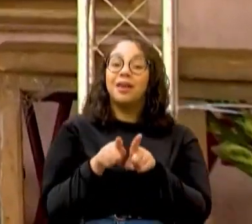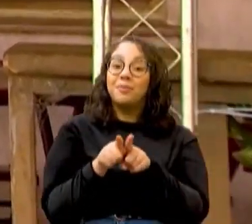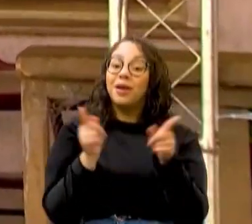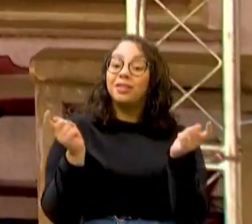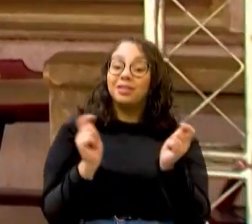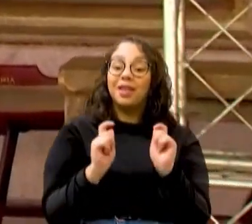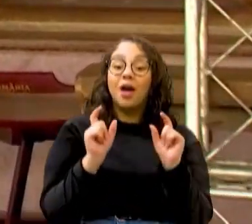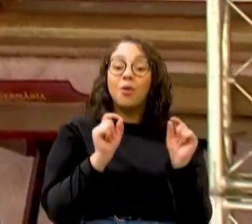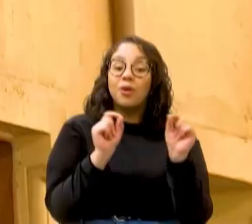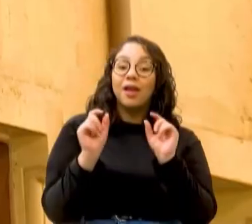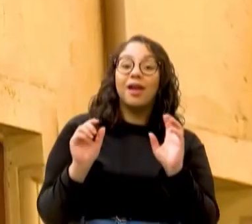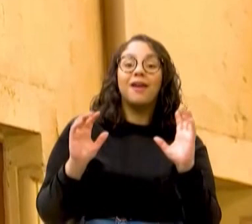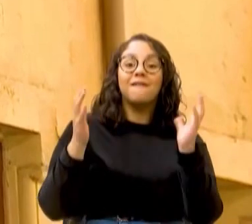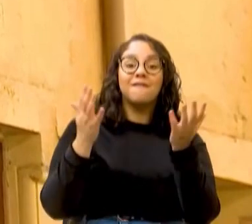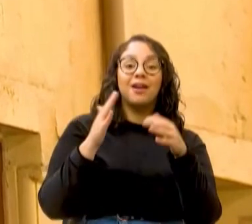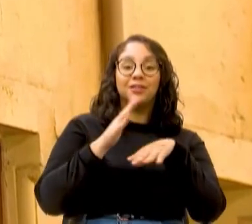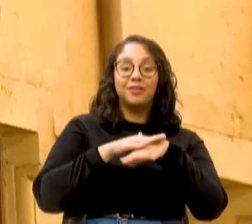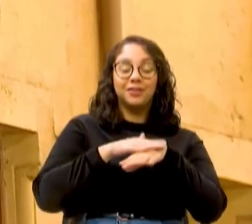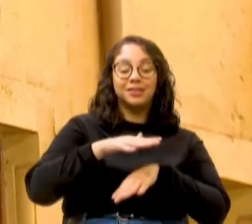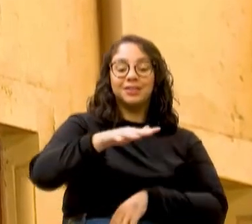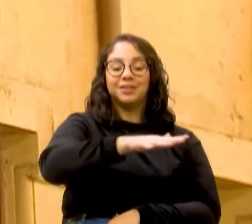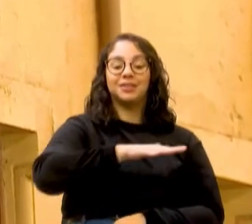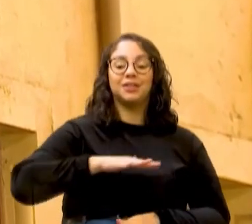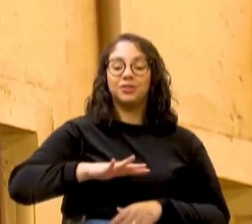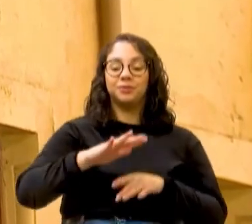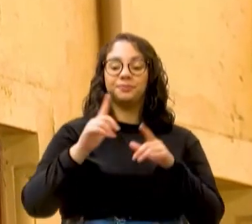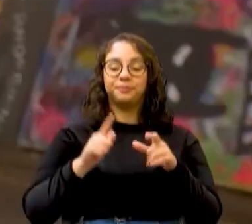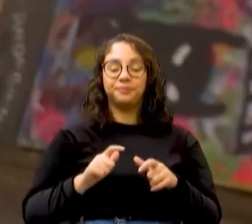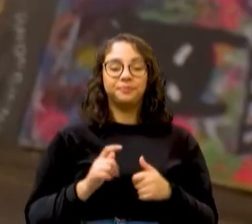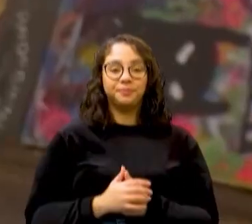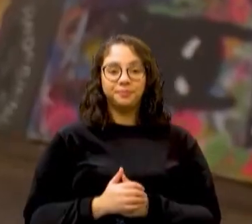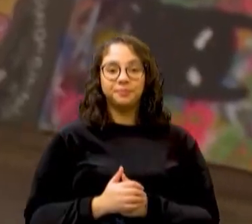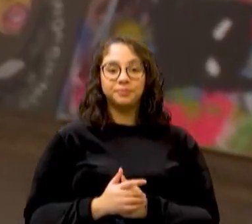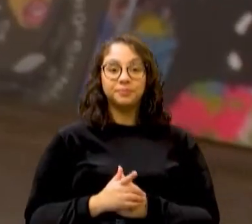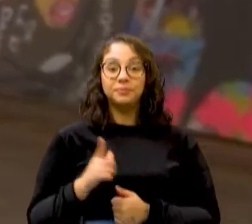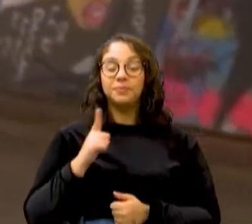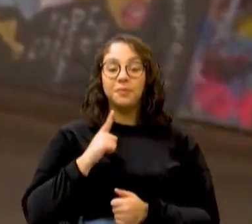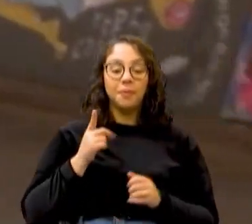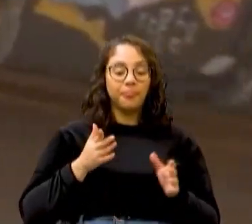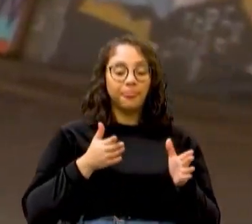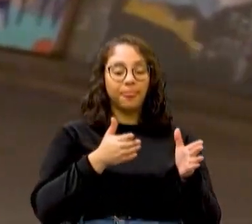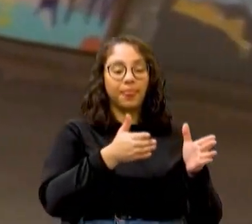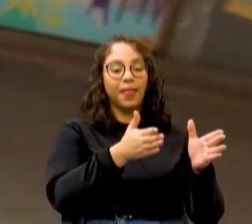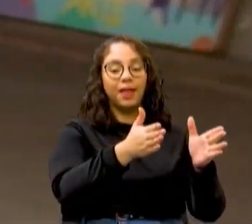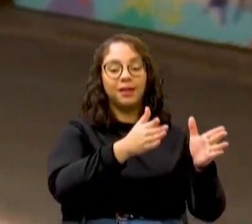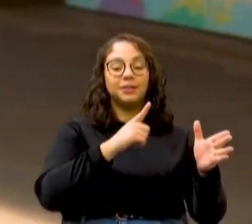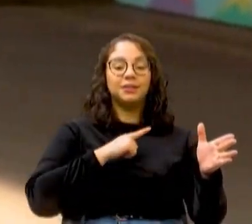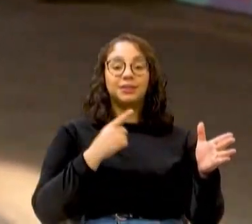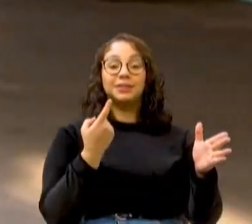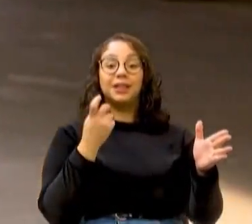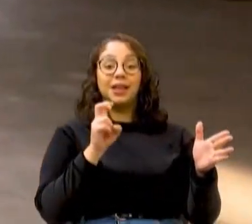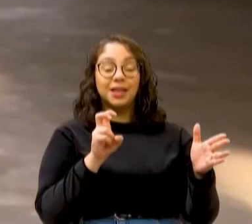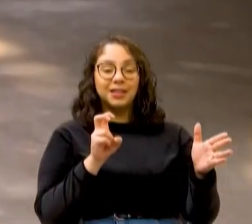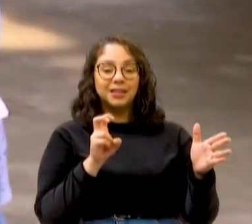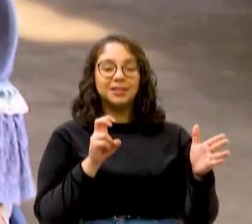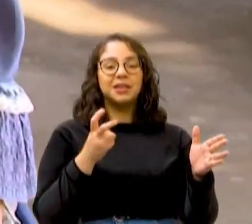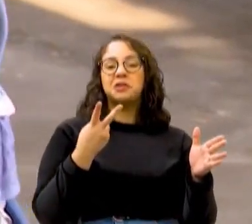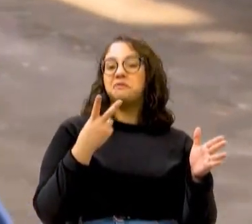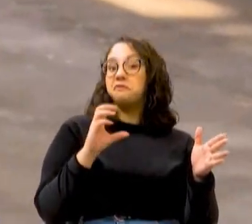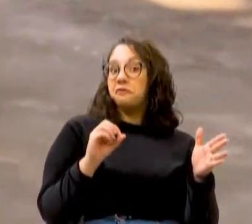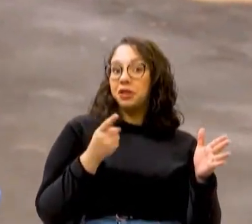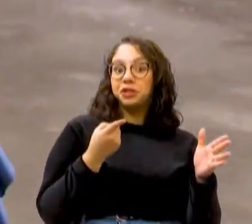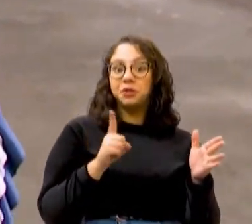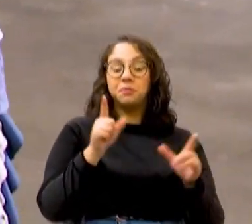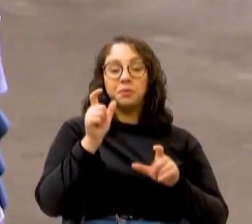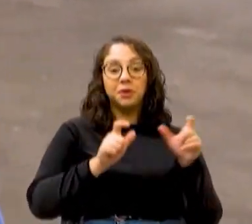sendo possível realização de eventos nesse local nessas plataformas caminhavam de 15 a 20